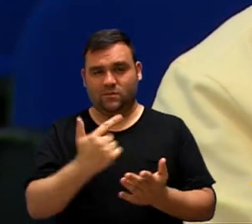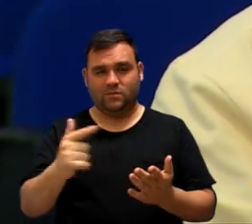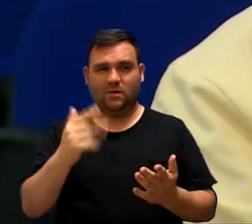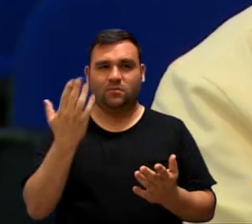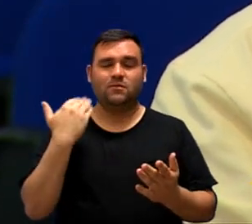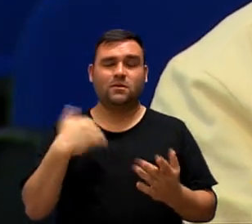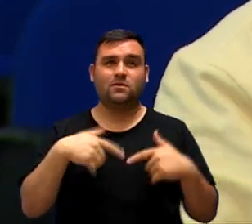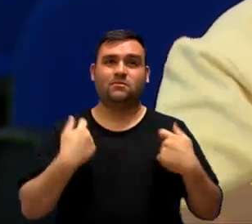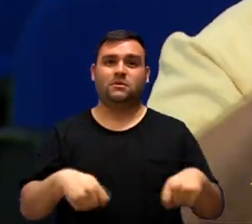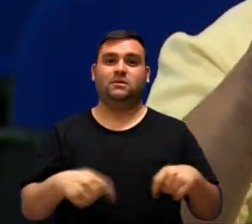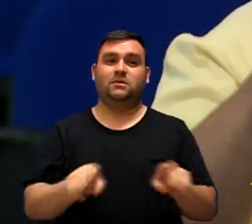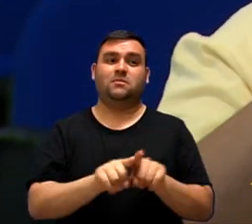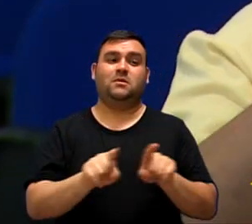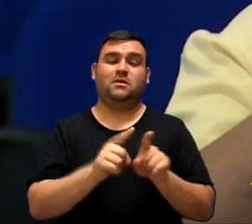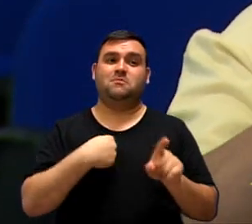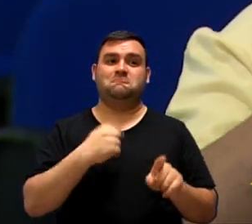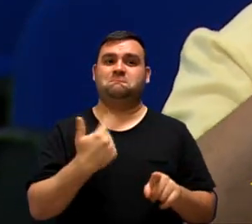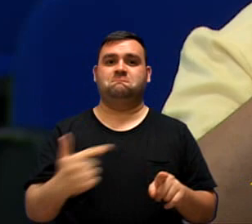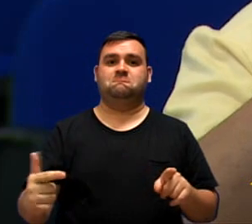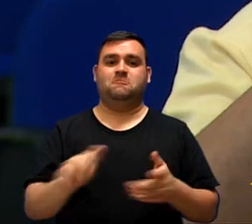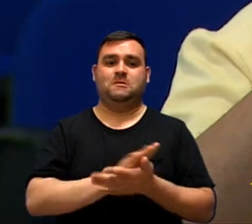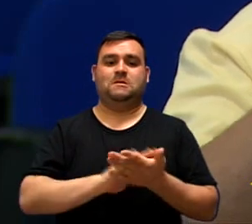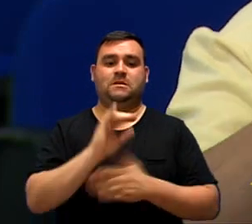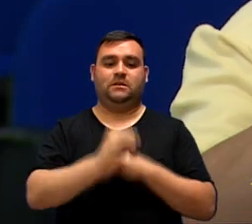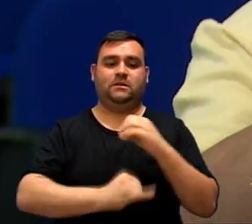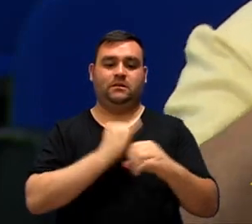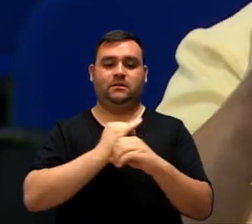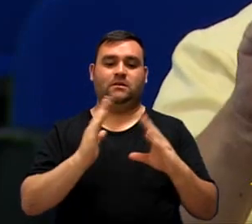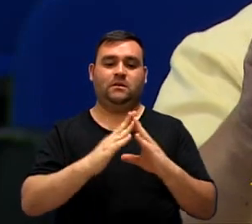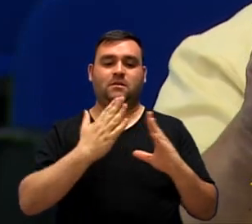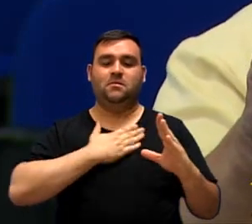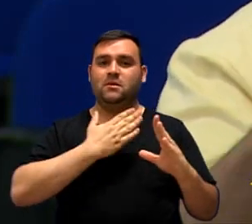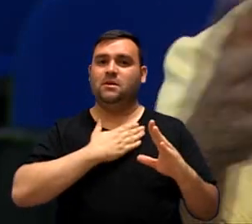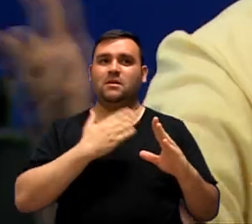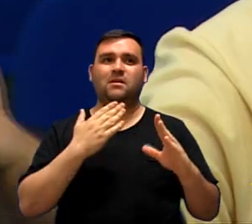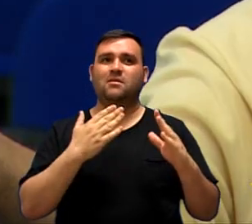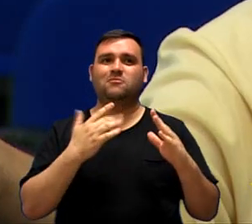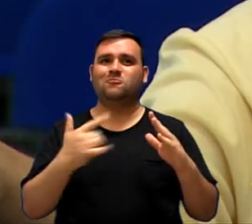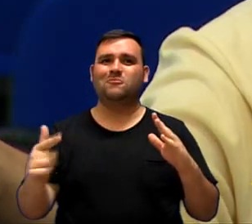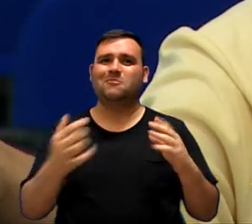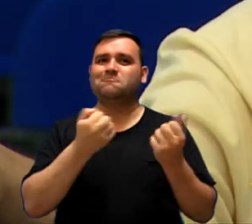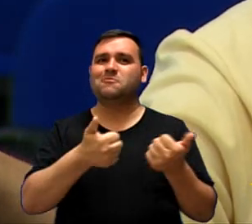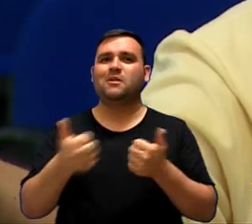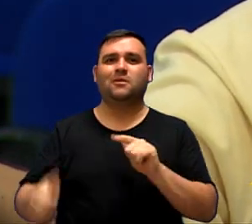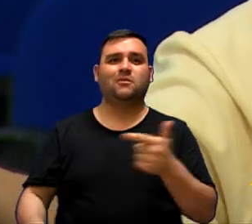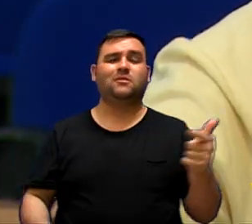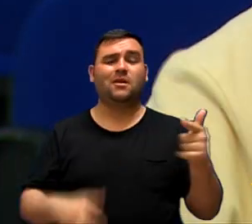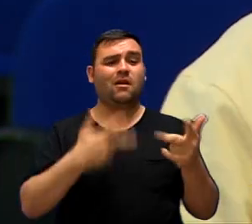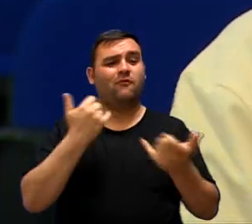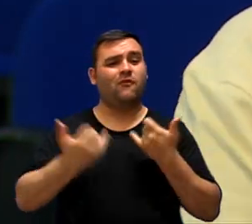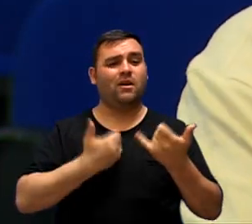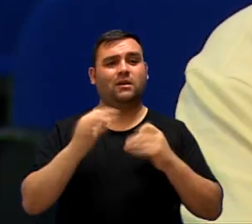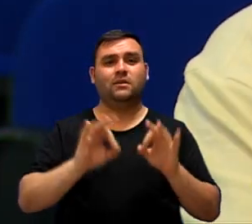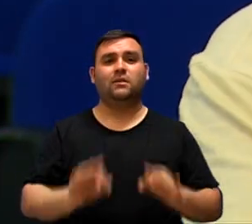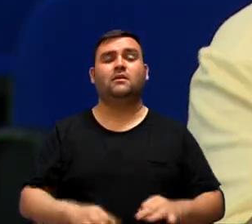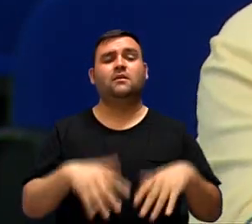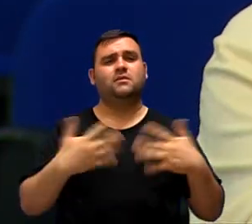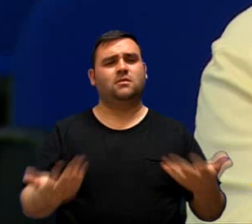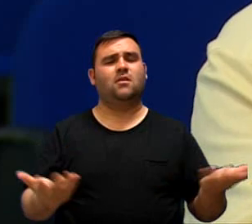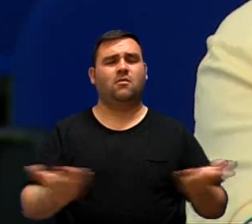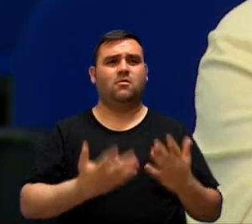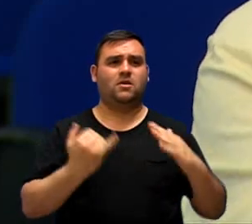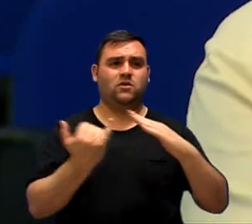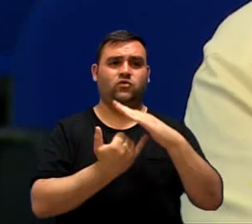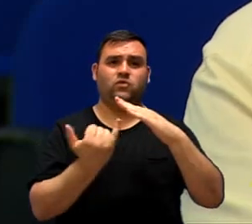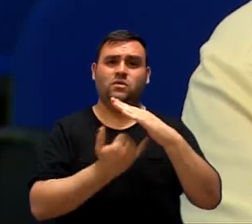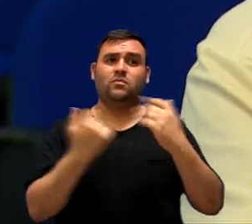devia fazer. Eu não tenho internet em casa, meio mega, e ninguém diz nada. Com todo respeito. Então, é uma